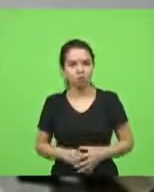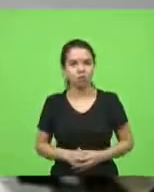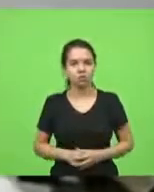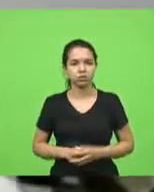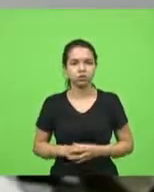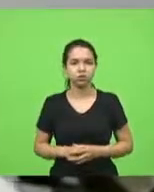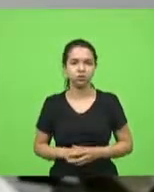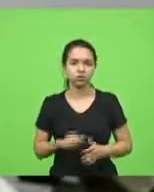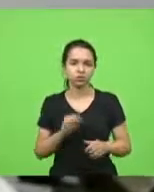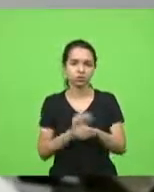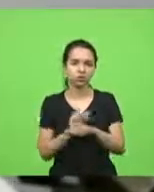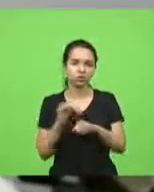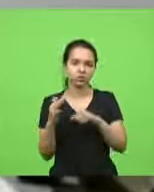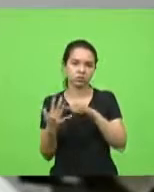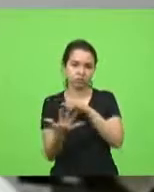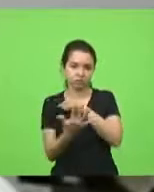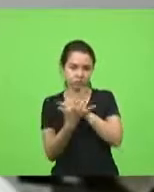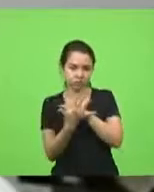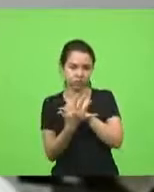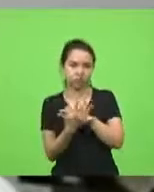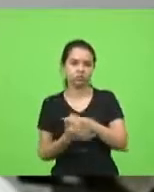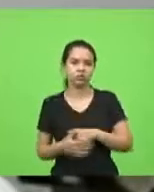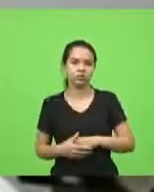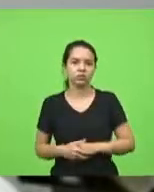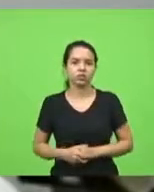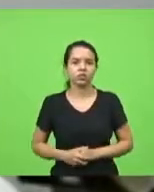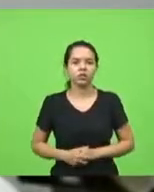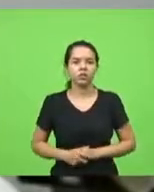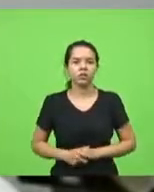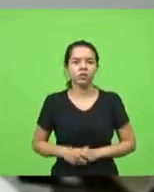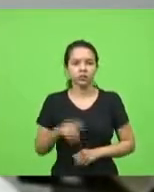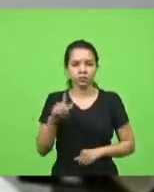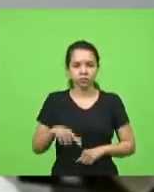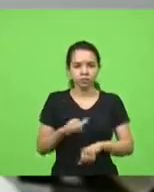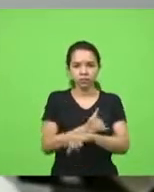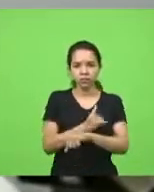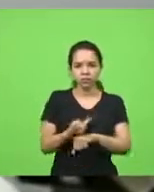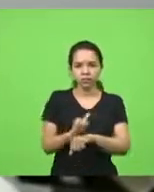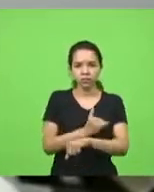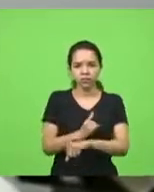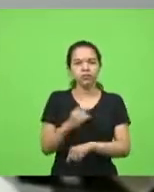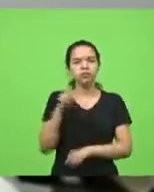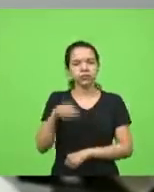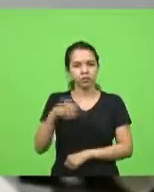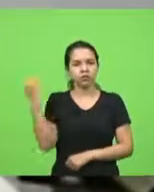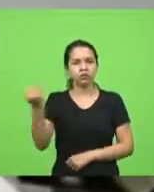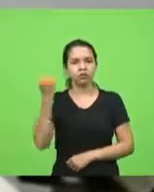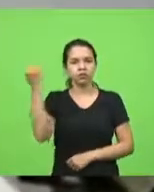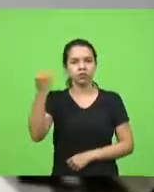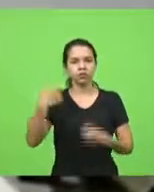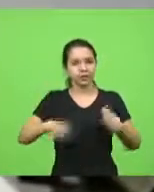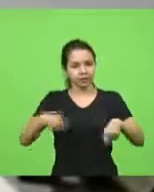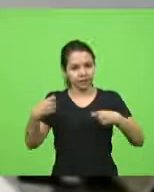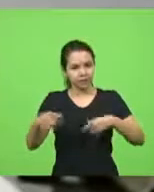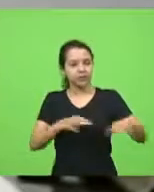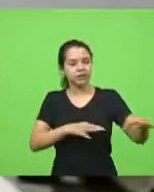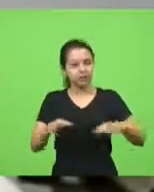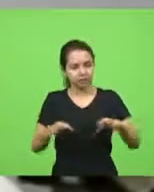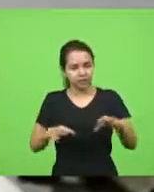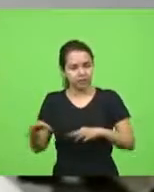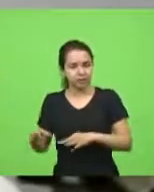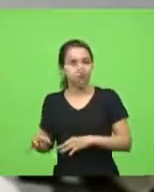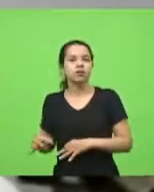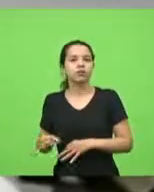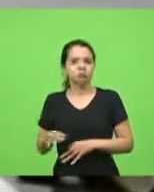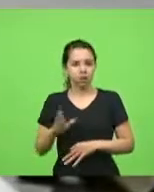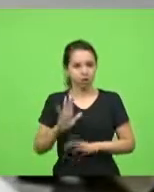ao coronavírus. Eu vejo essa como uma alternativa extremamente importante que tem que ser encampada. Aliás, eu já